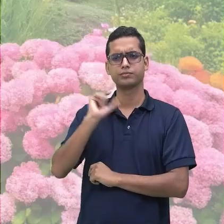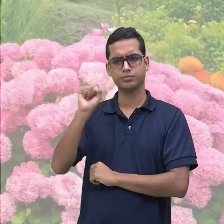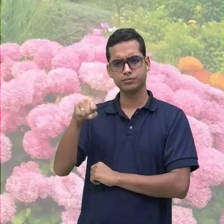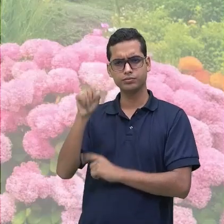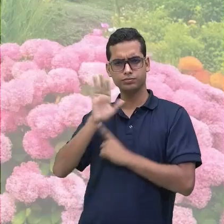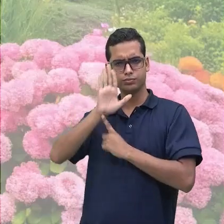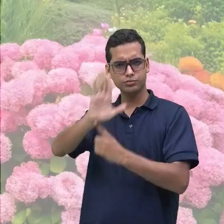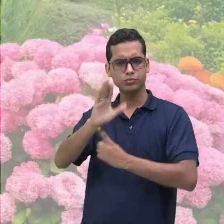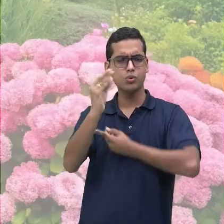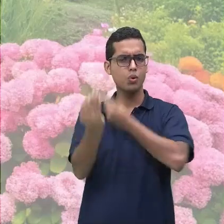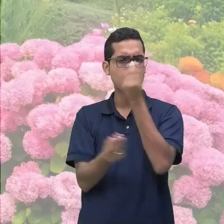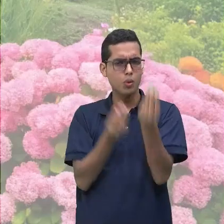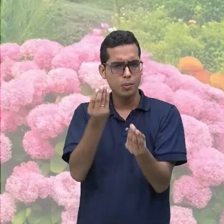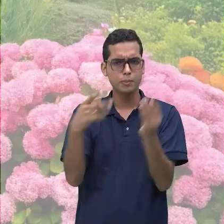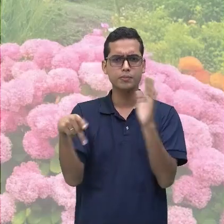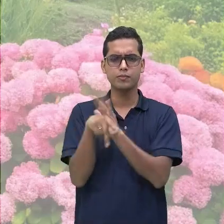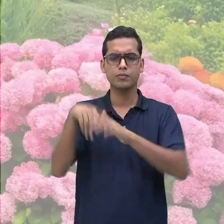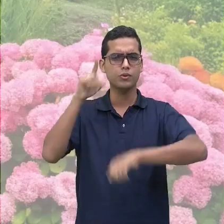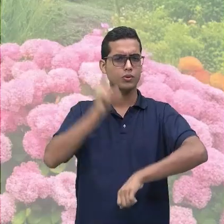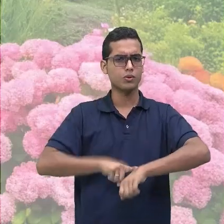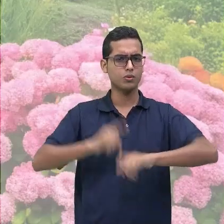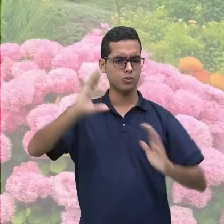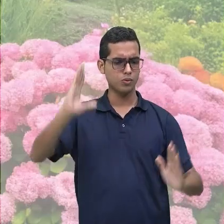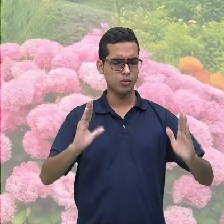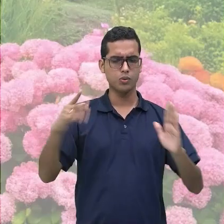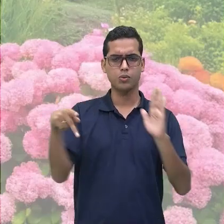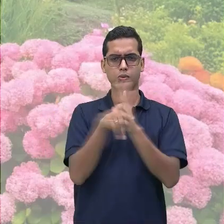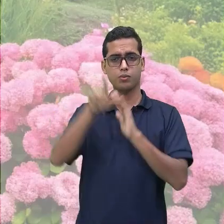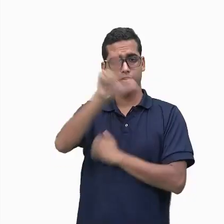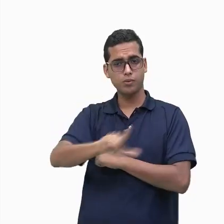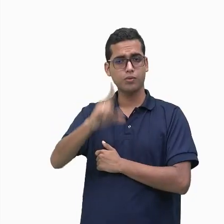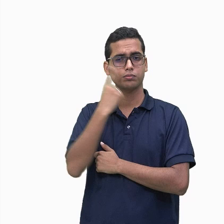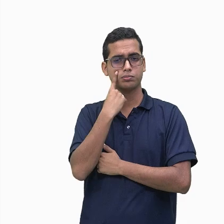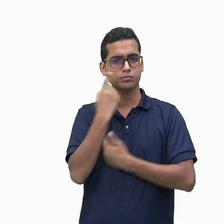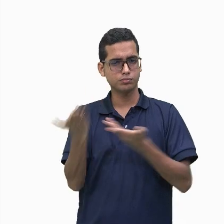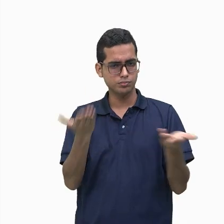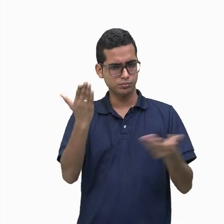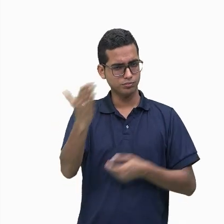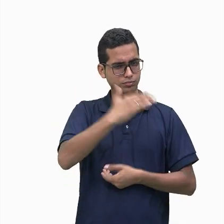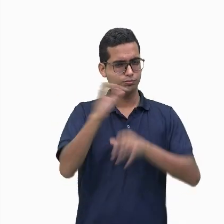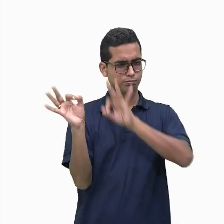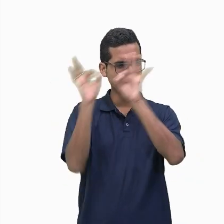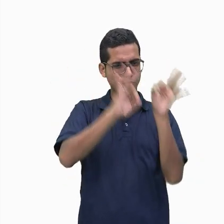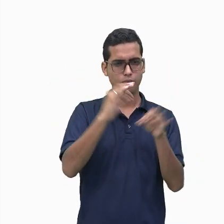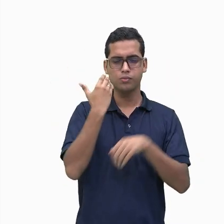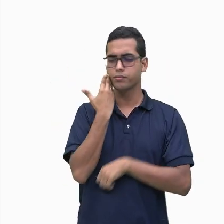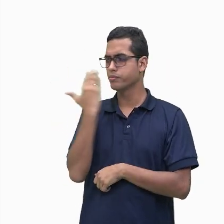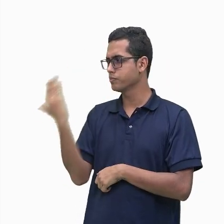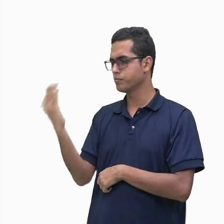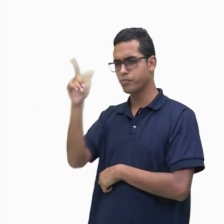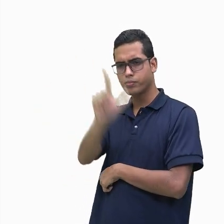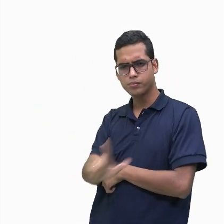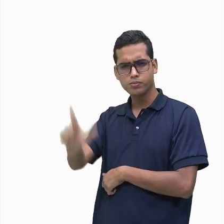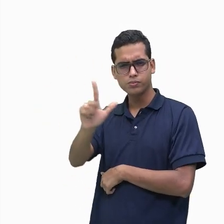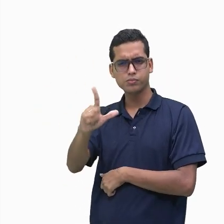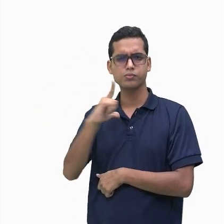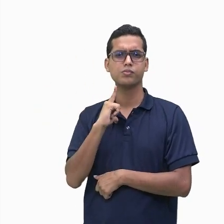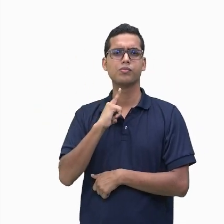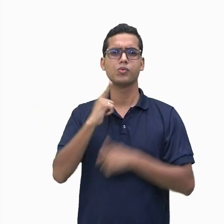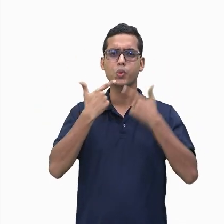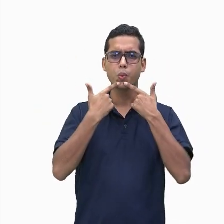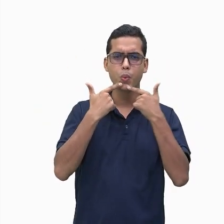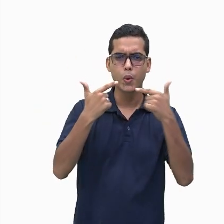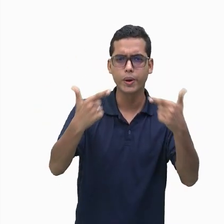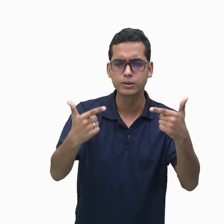estar inseridos nesse momento na literatura? Vamos ver? Então, na literatura, nós temos a